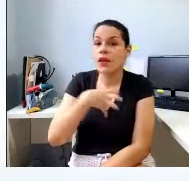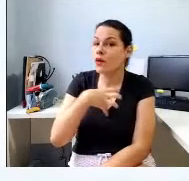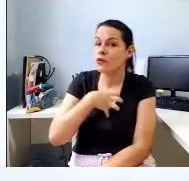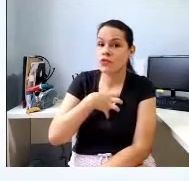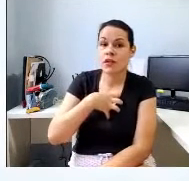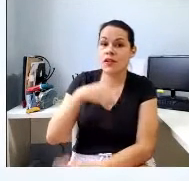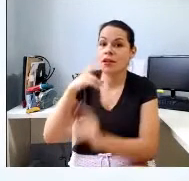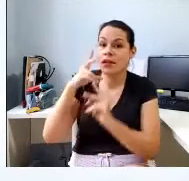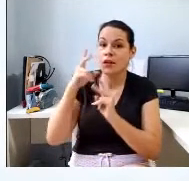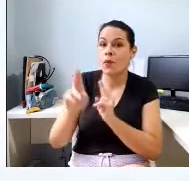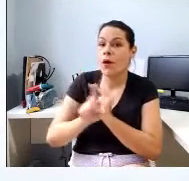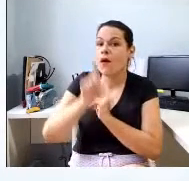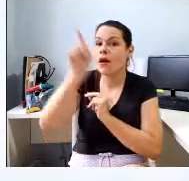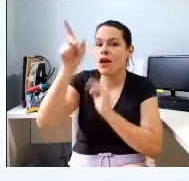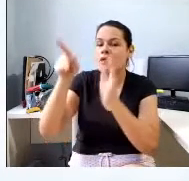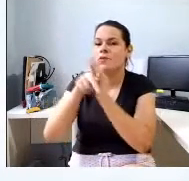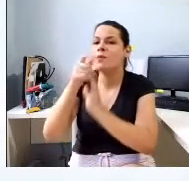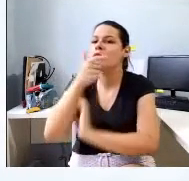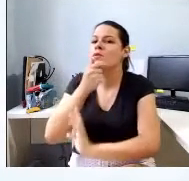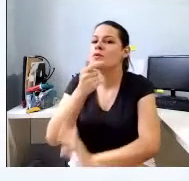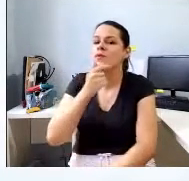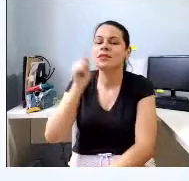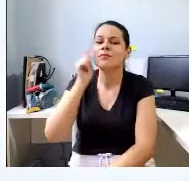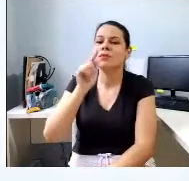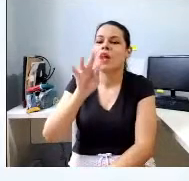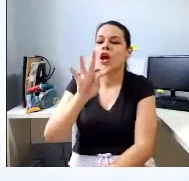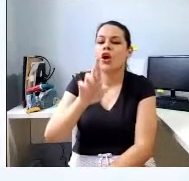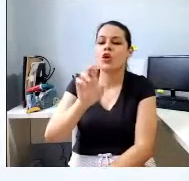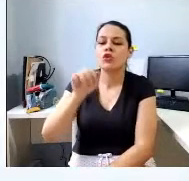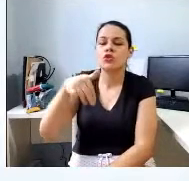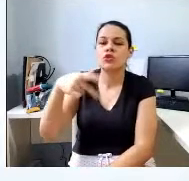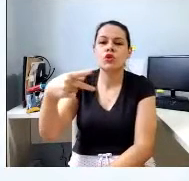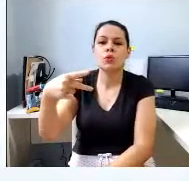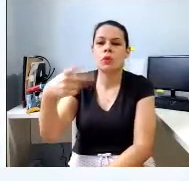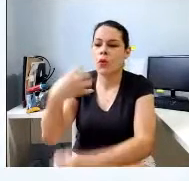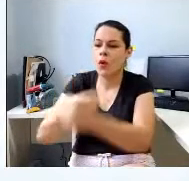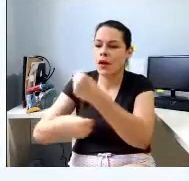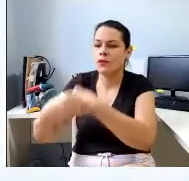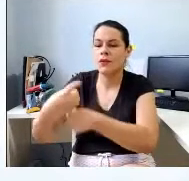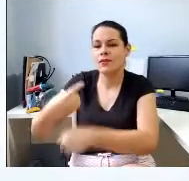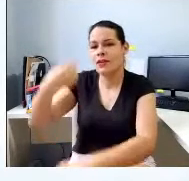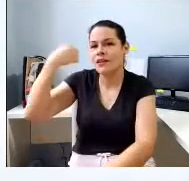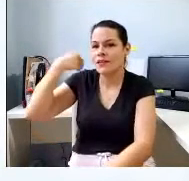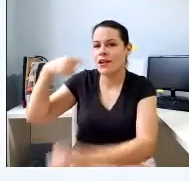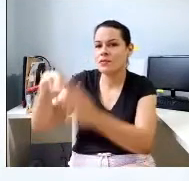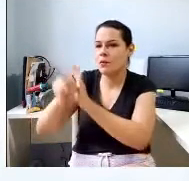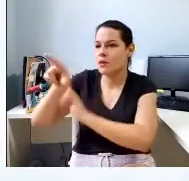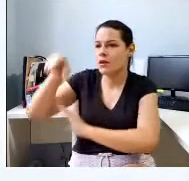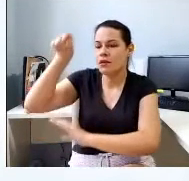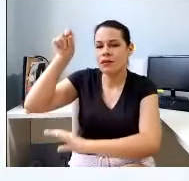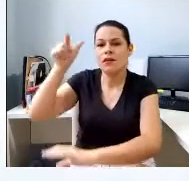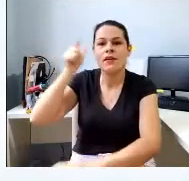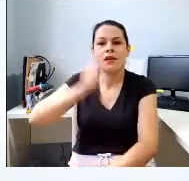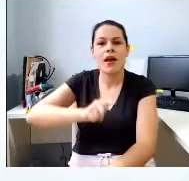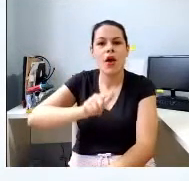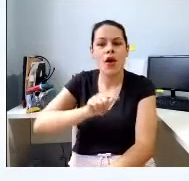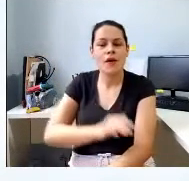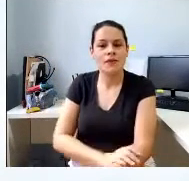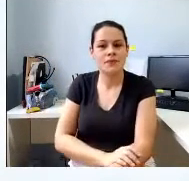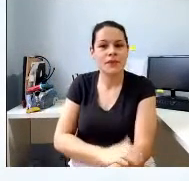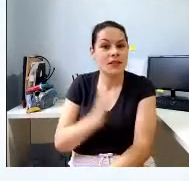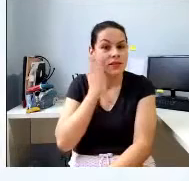usada para o Trump, né? Na primeira eleição, há 4 anos atrás, e que se o